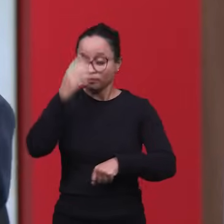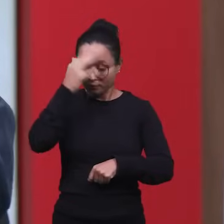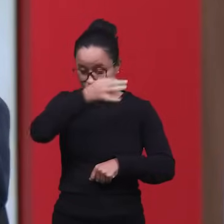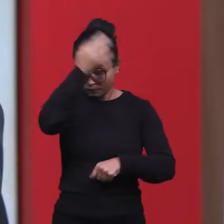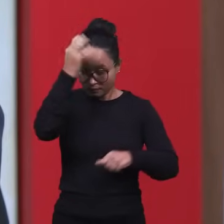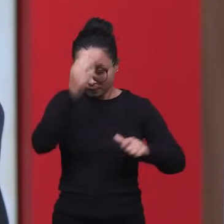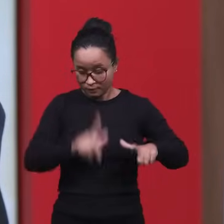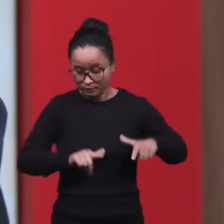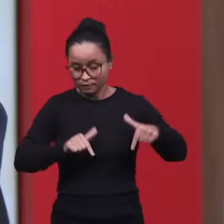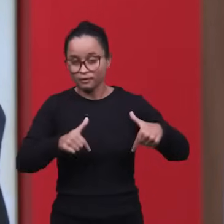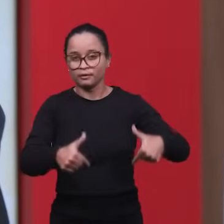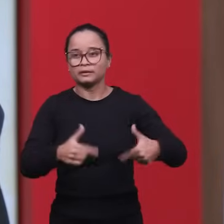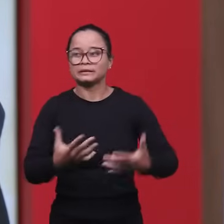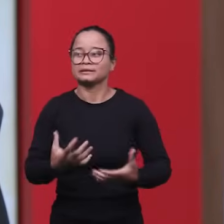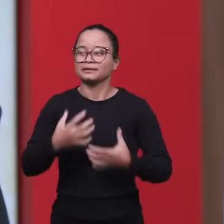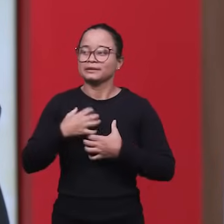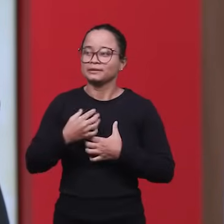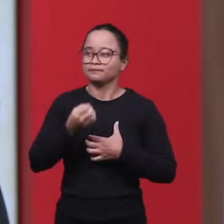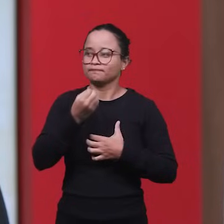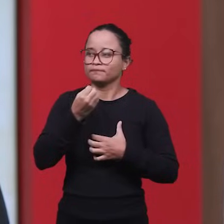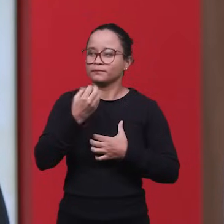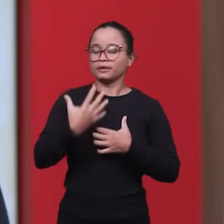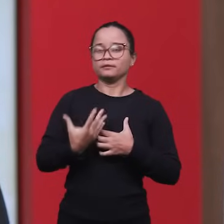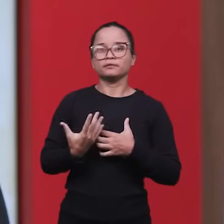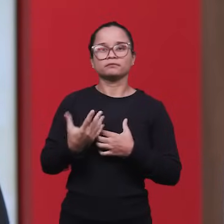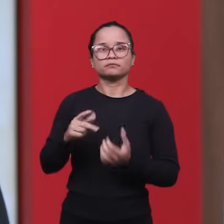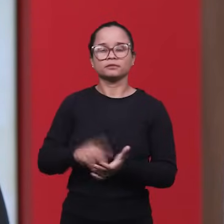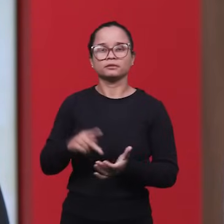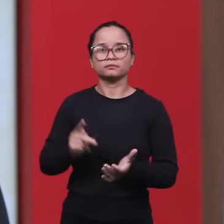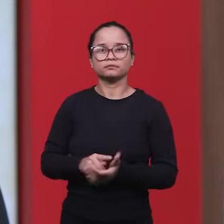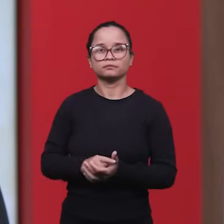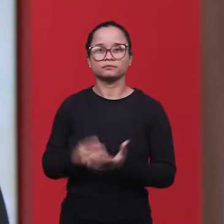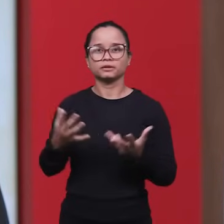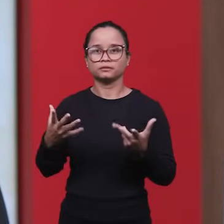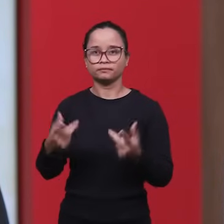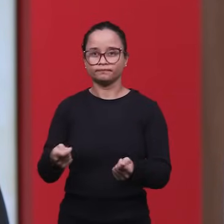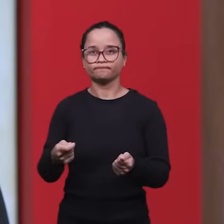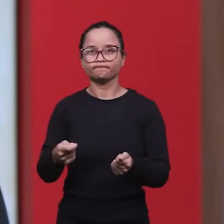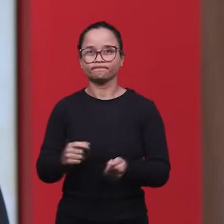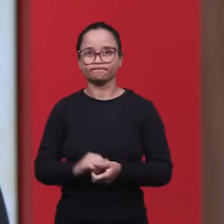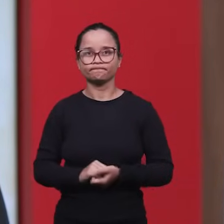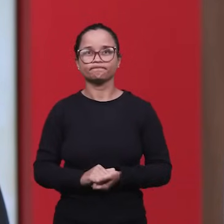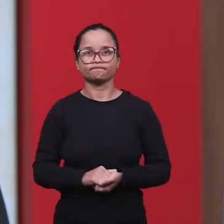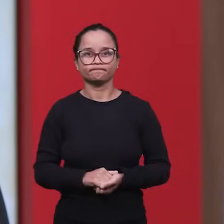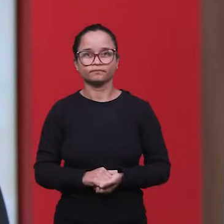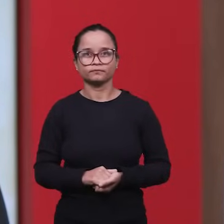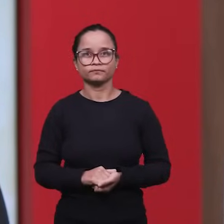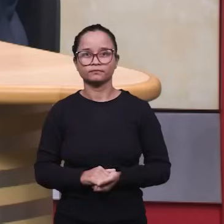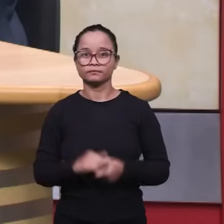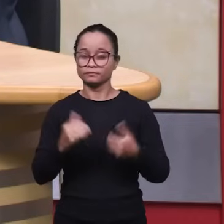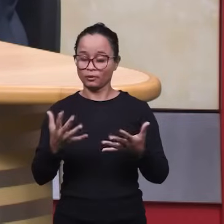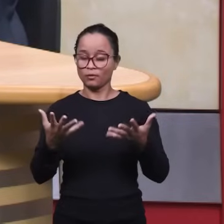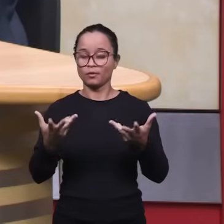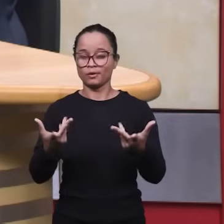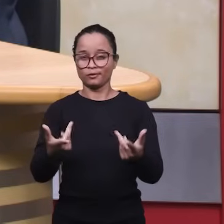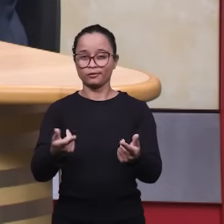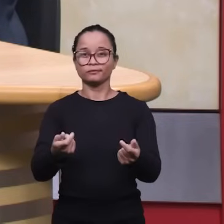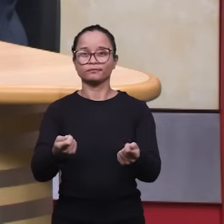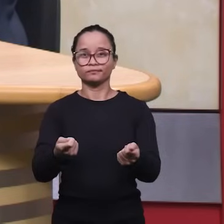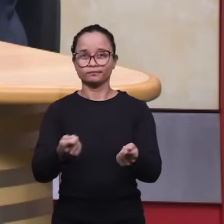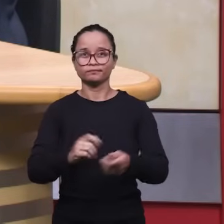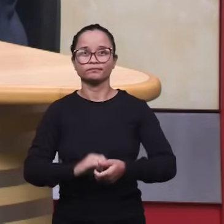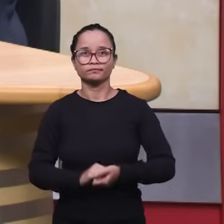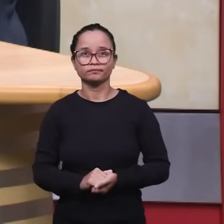opera, ela nos surpreende mesmo, ela é extremamente impressionante com isso. É maravilhoso